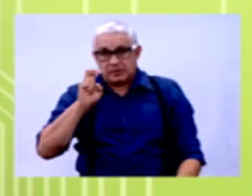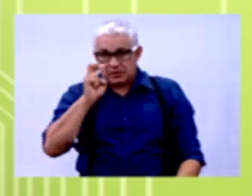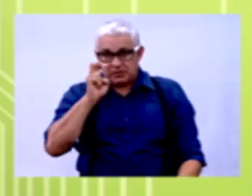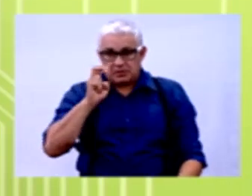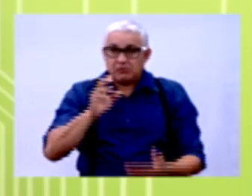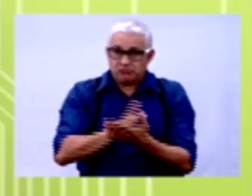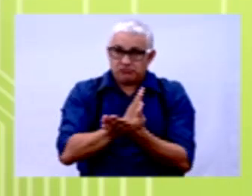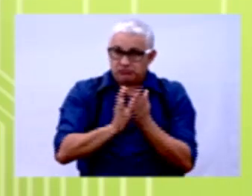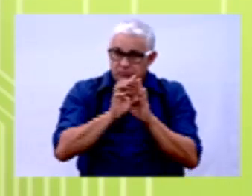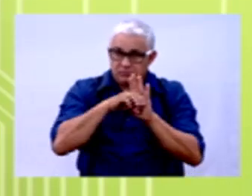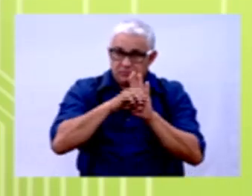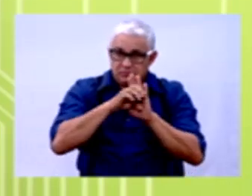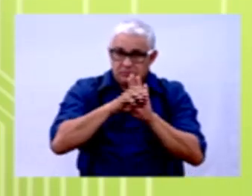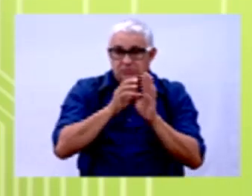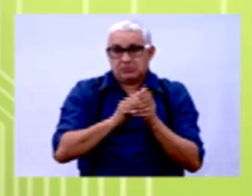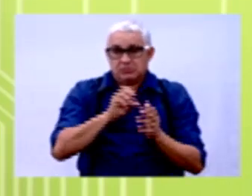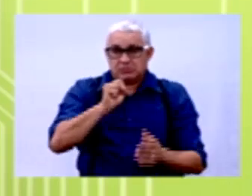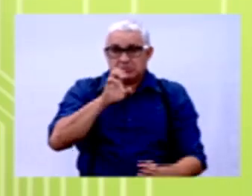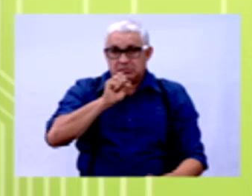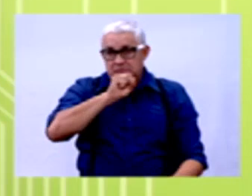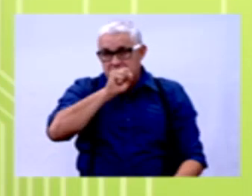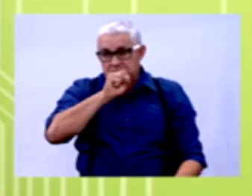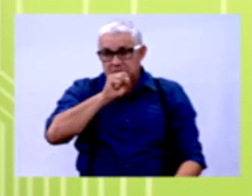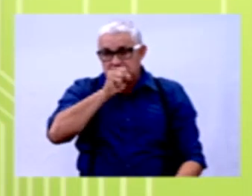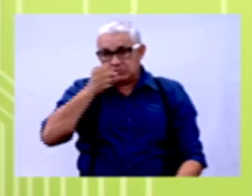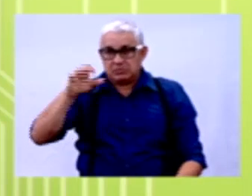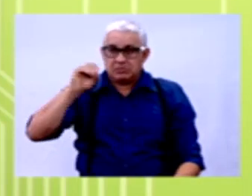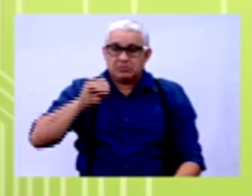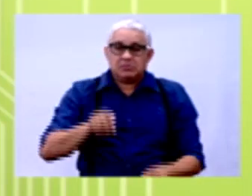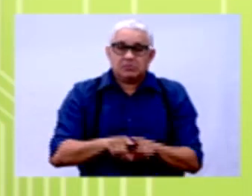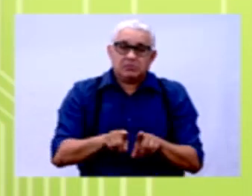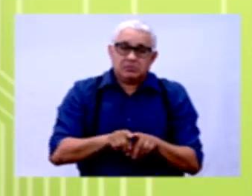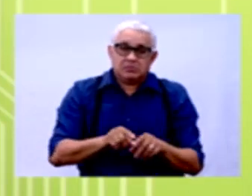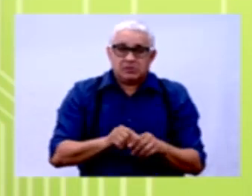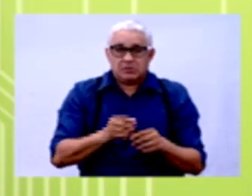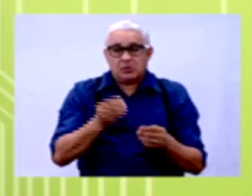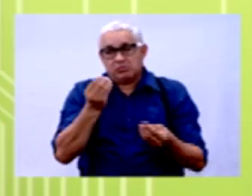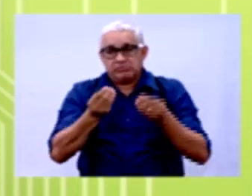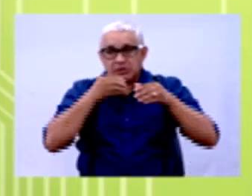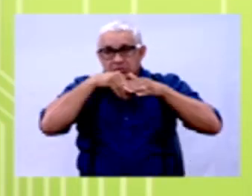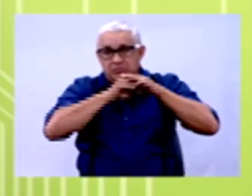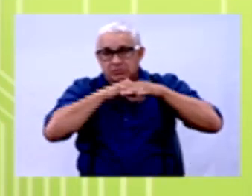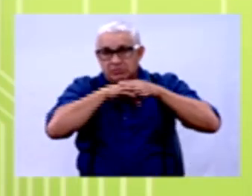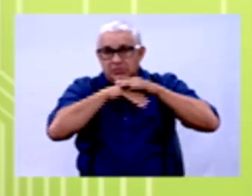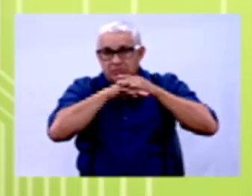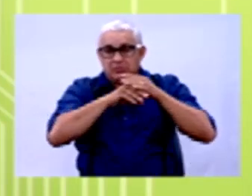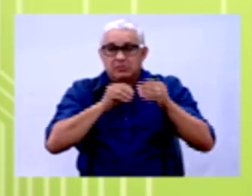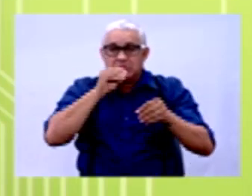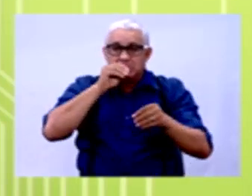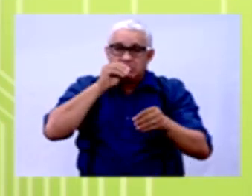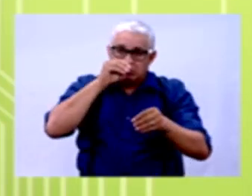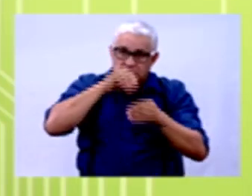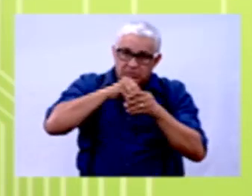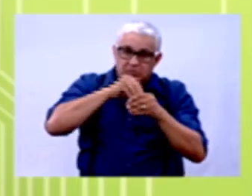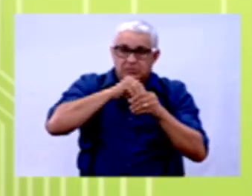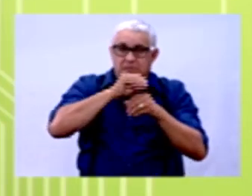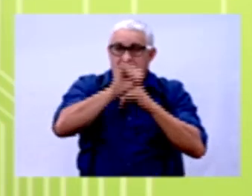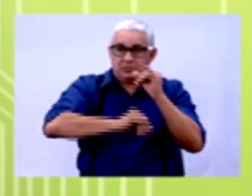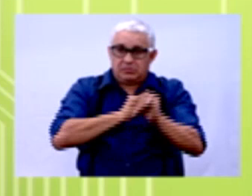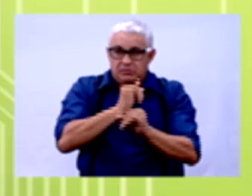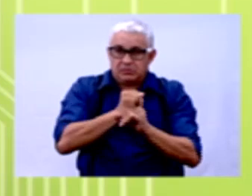alguns conceitos de seção, vamos falar em questão de armazenamento dentro dos navegadores, enfim,